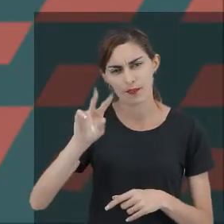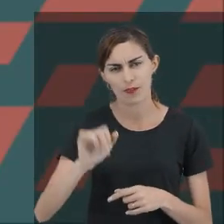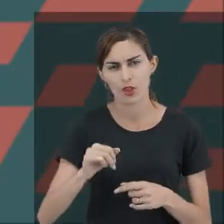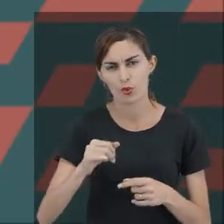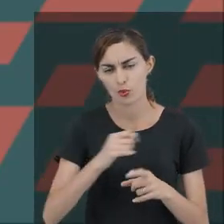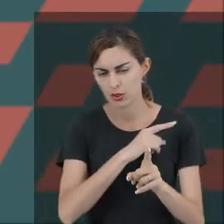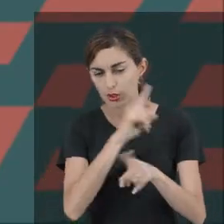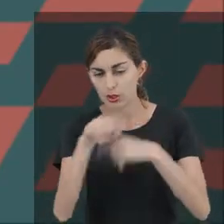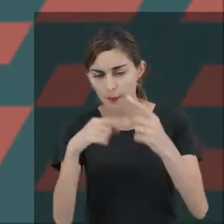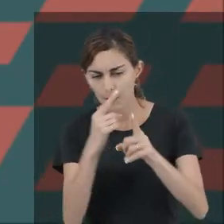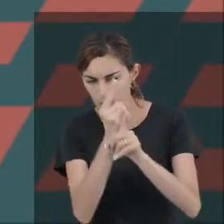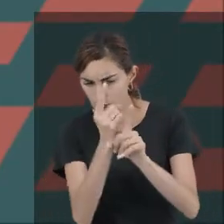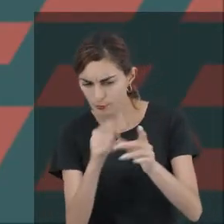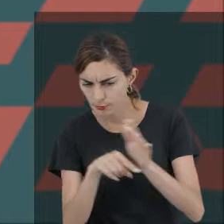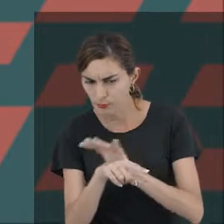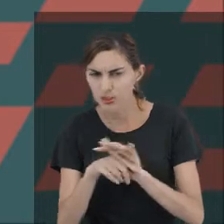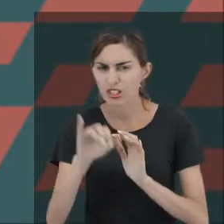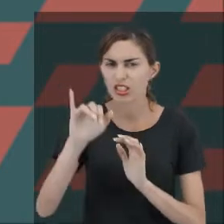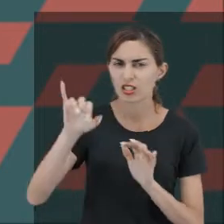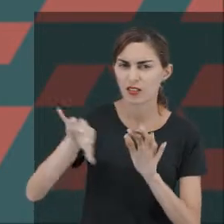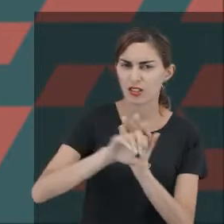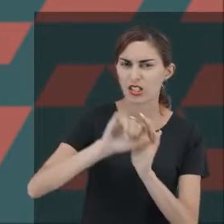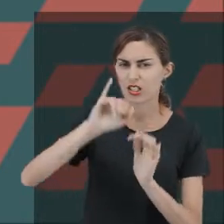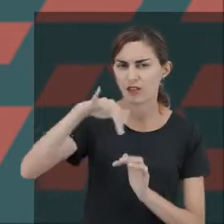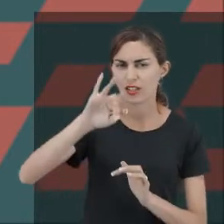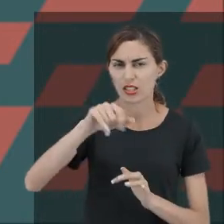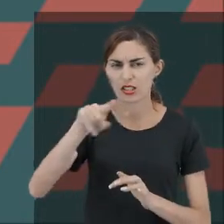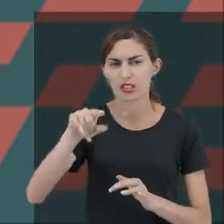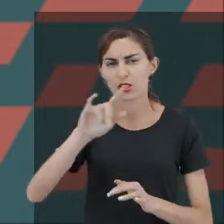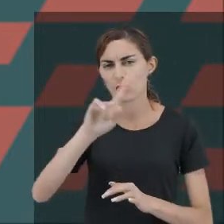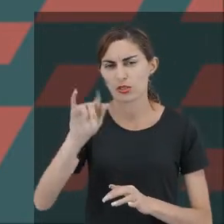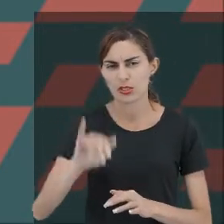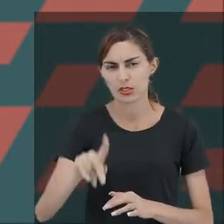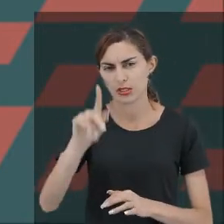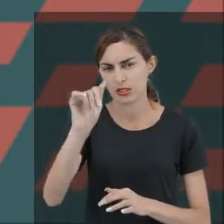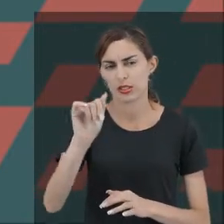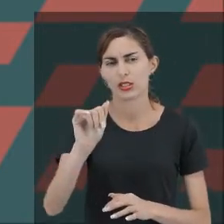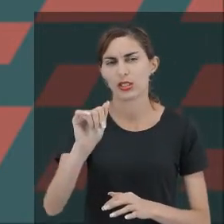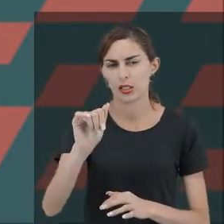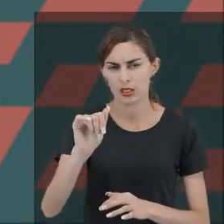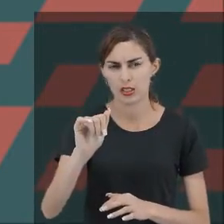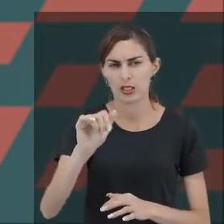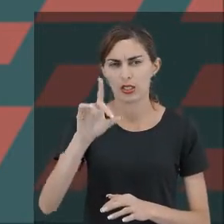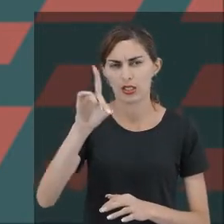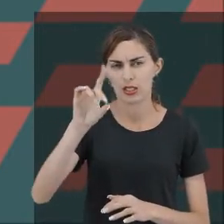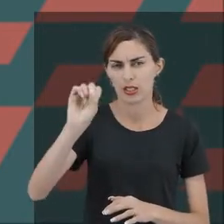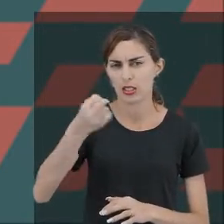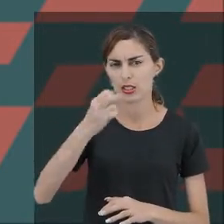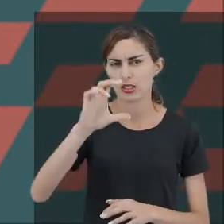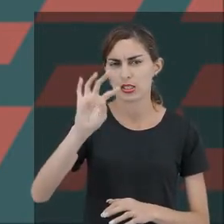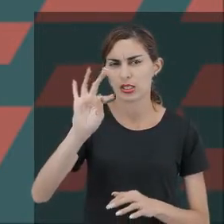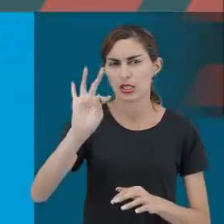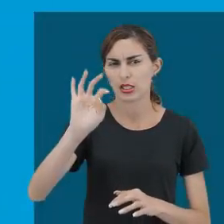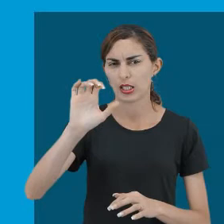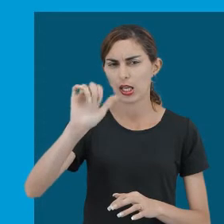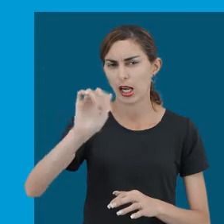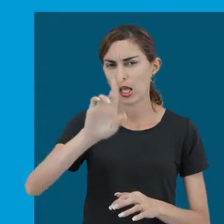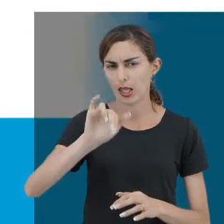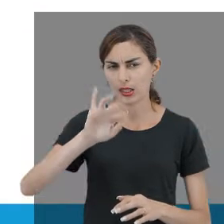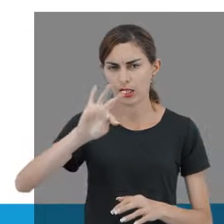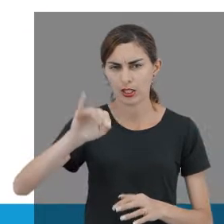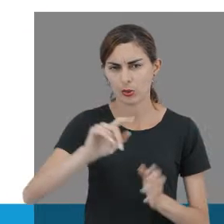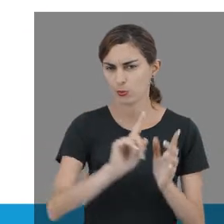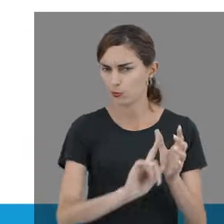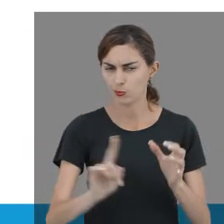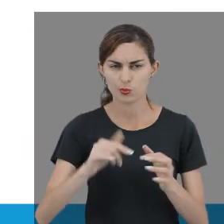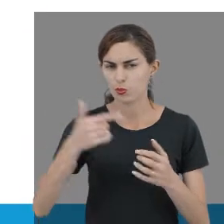Lembrando que descartado é descartado enquanto hipótese diagnóstica de infecção pelo vírus Zika, né, de ter síndrome congênita do Zika. Então, o descartado